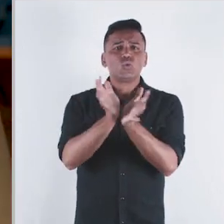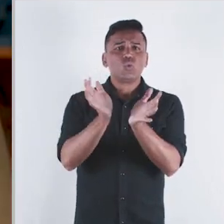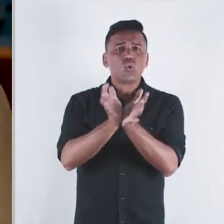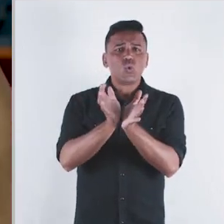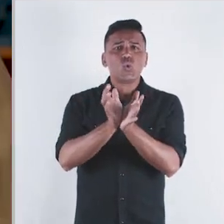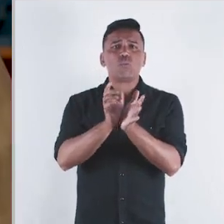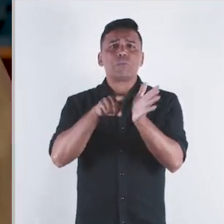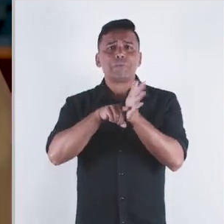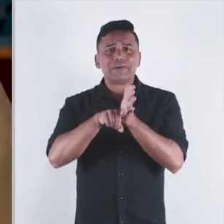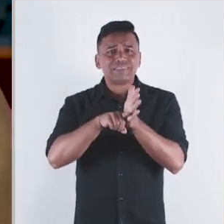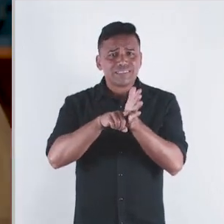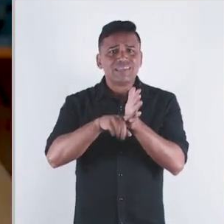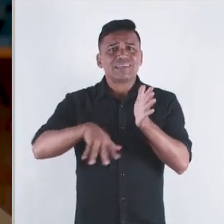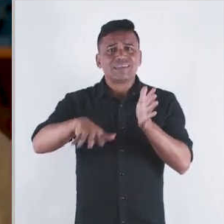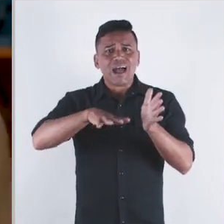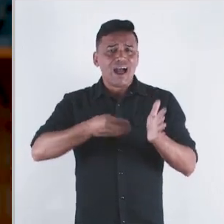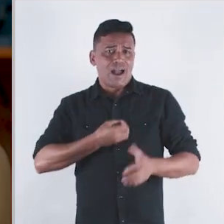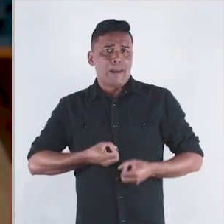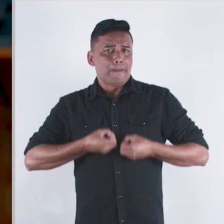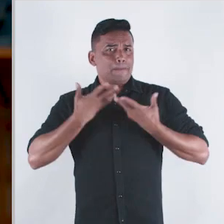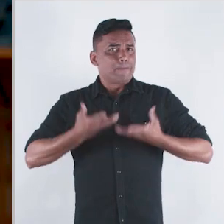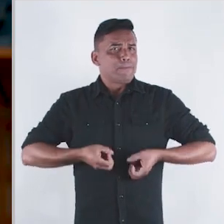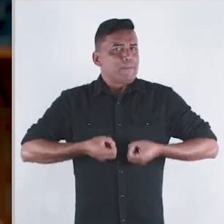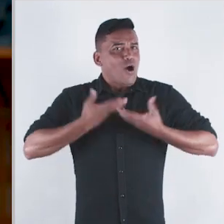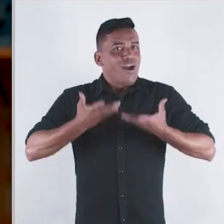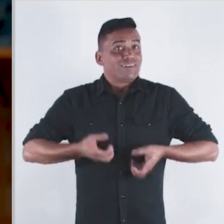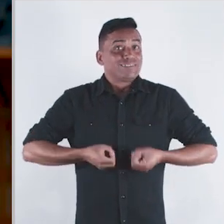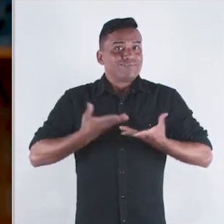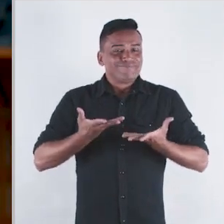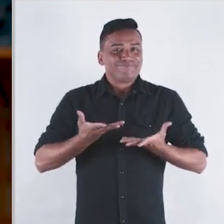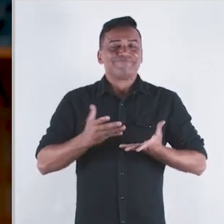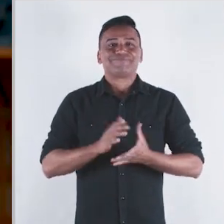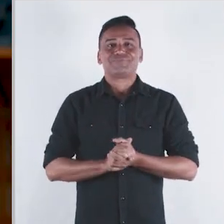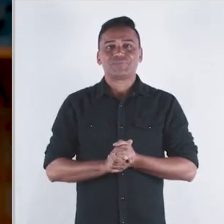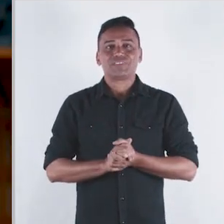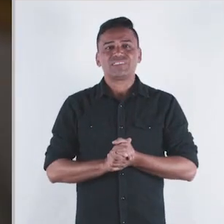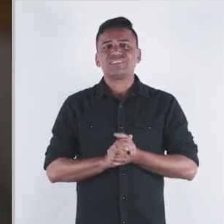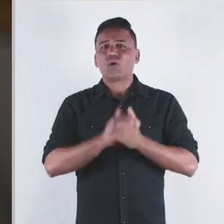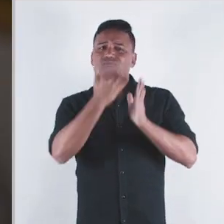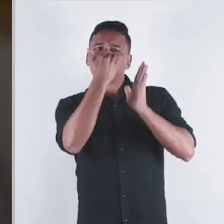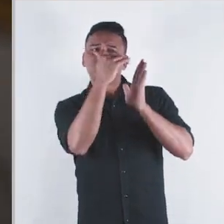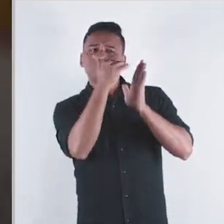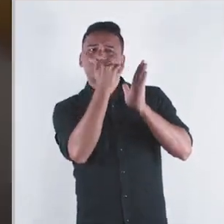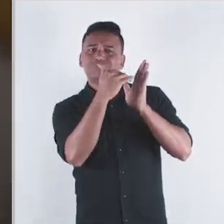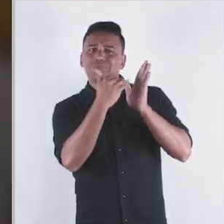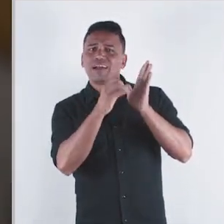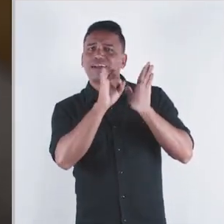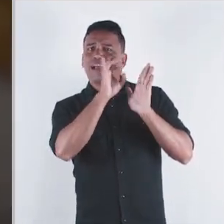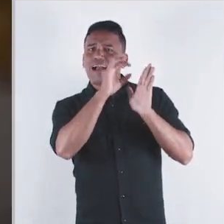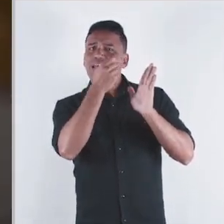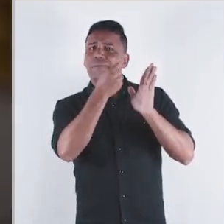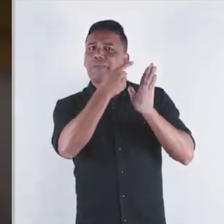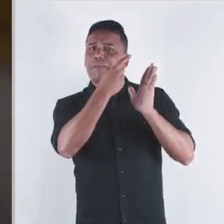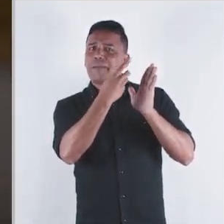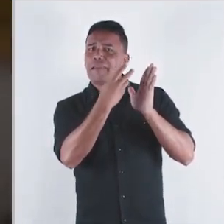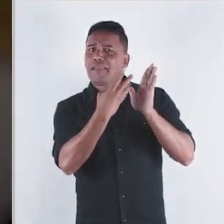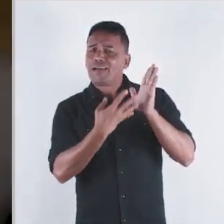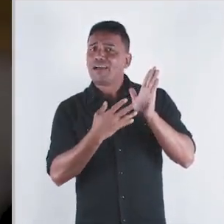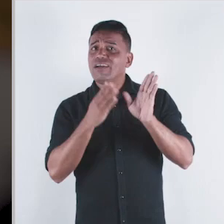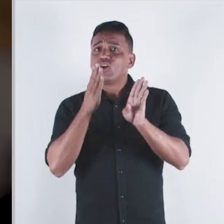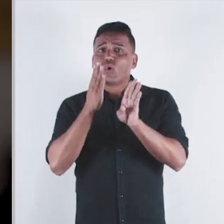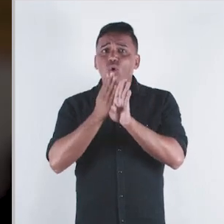né? Assim, Sim. dos que foram catalogados, né? Eu identifiquei vários